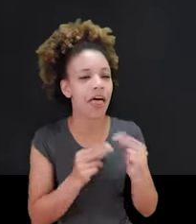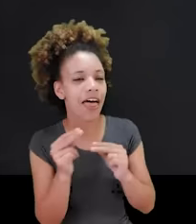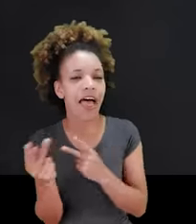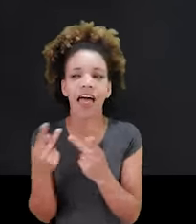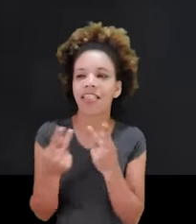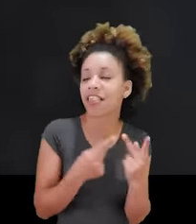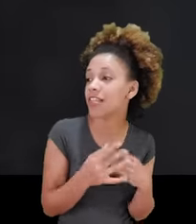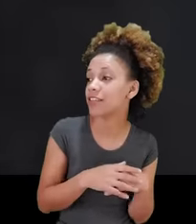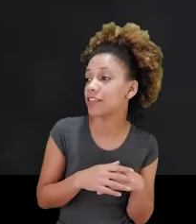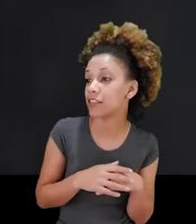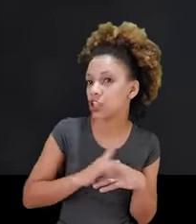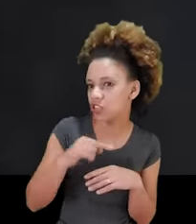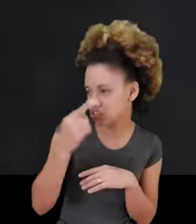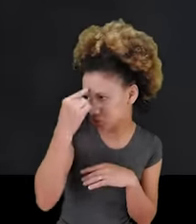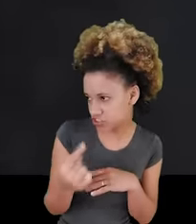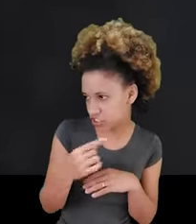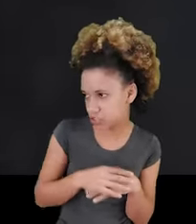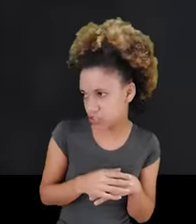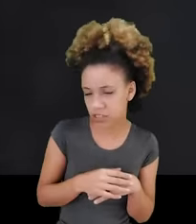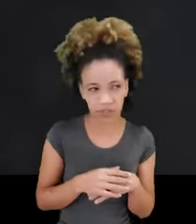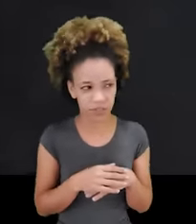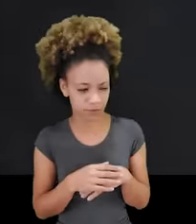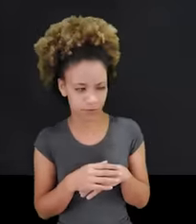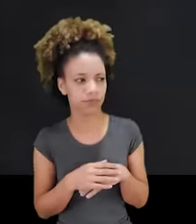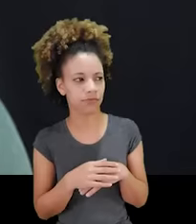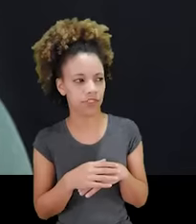uns aos outros. E no dia a seguir, tu já nem me falas comigo.